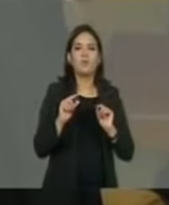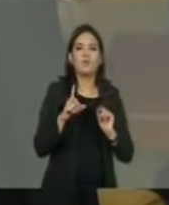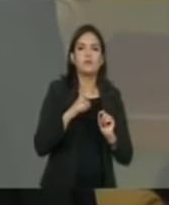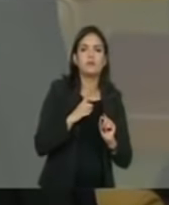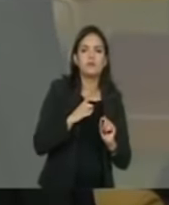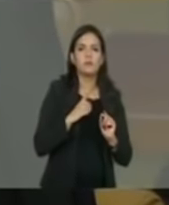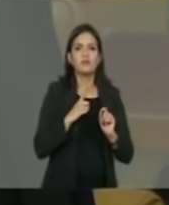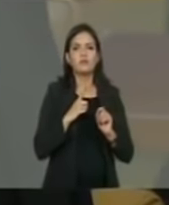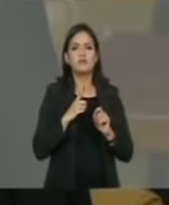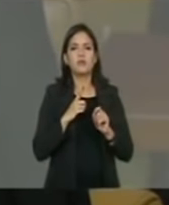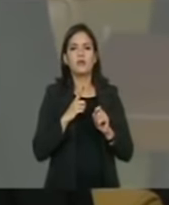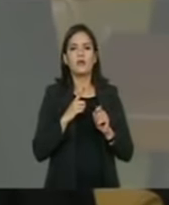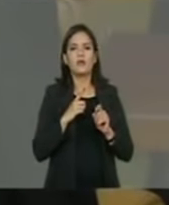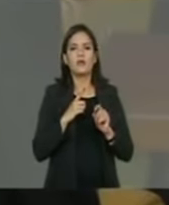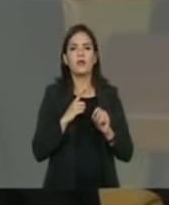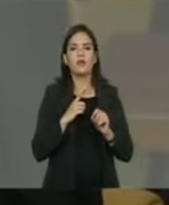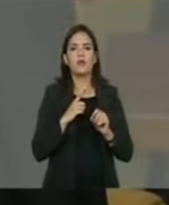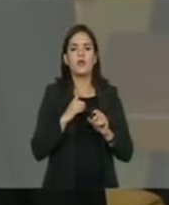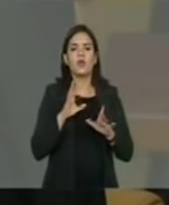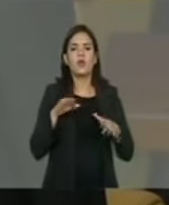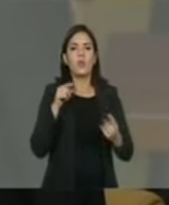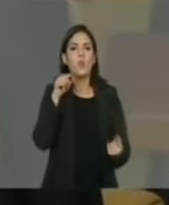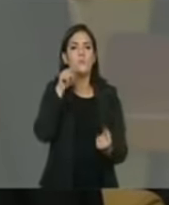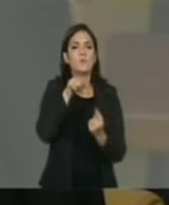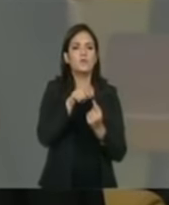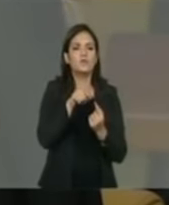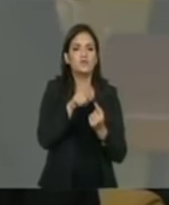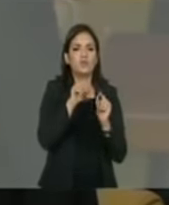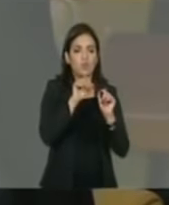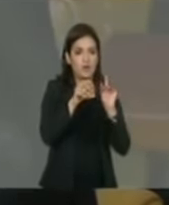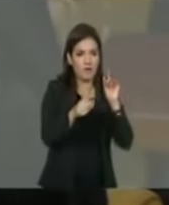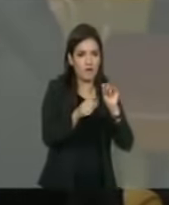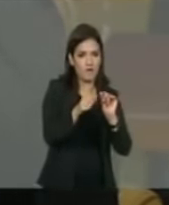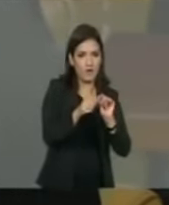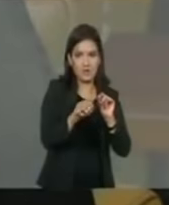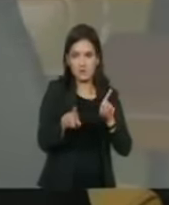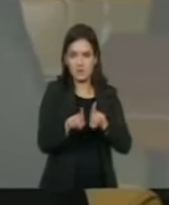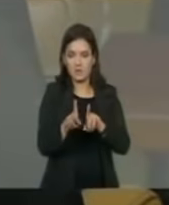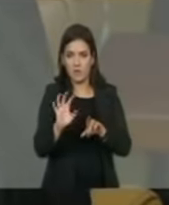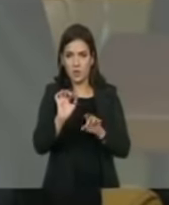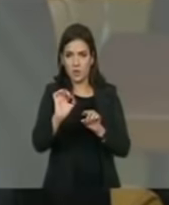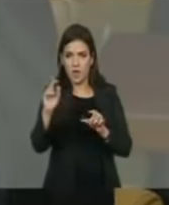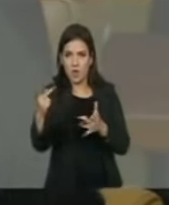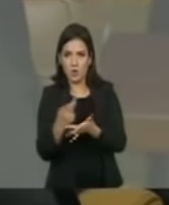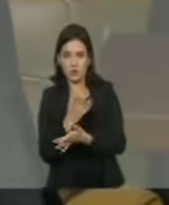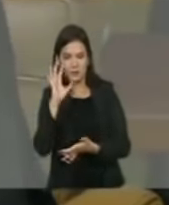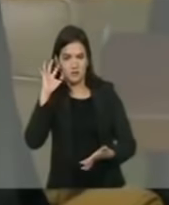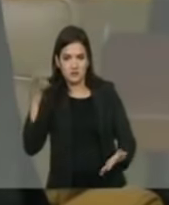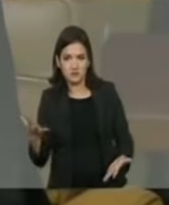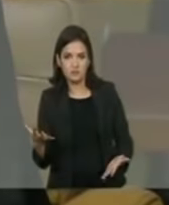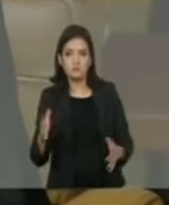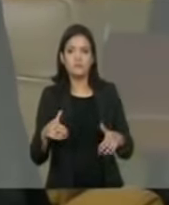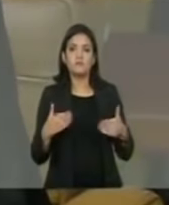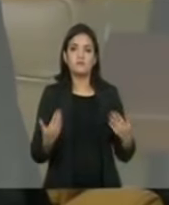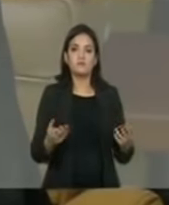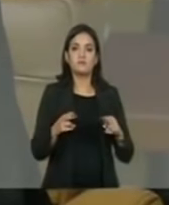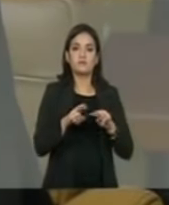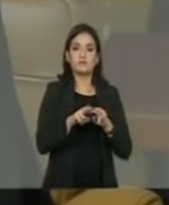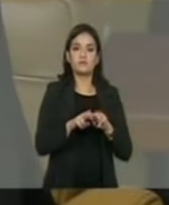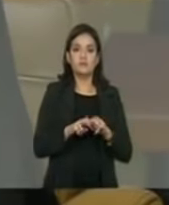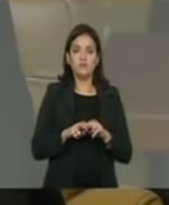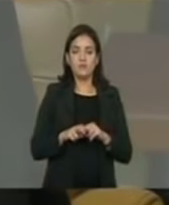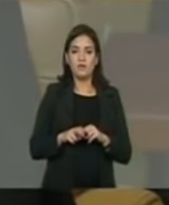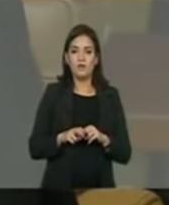relação de causalidade entre a conduta e resultado é por tal motivo que o que a presunção de